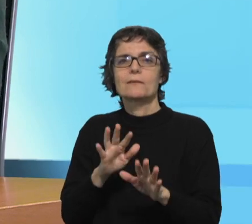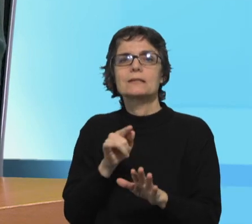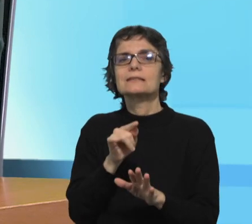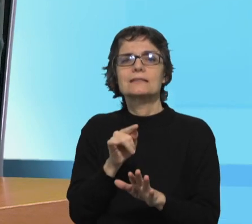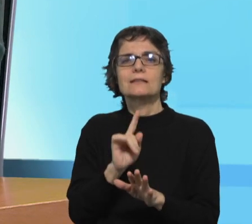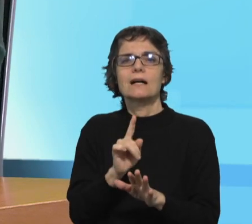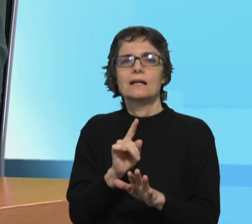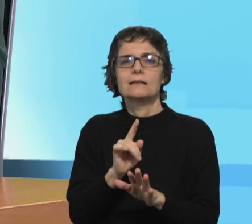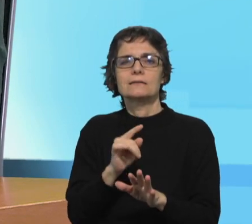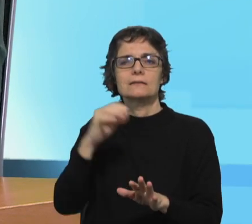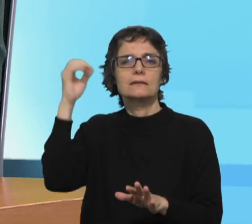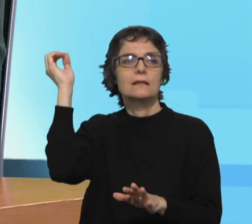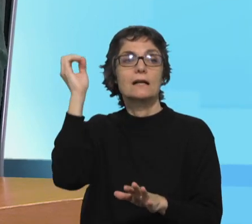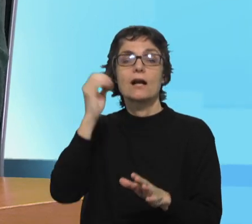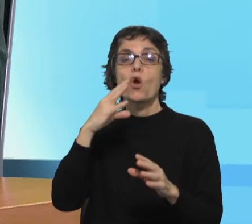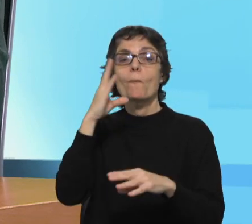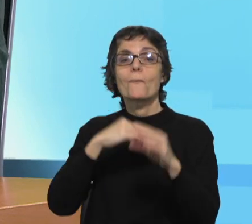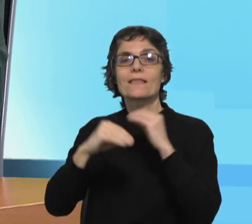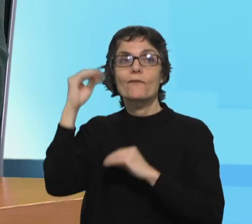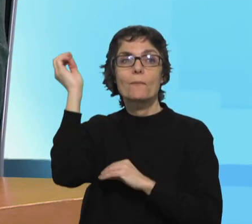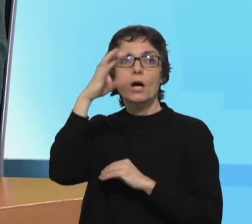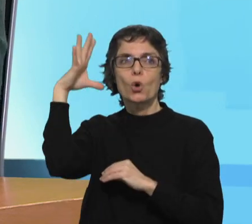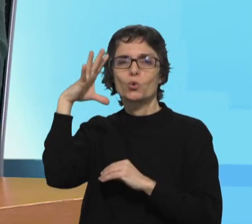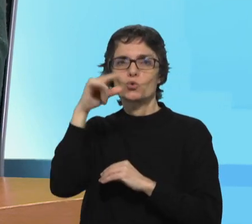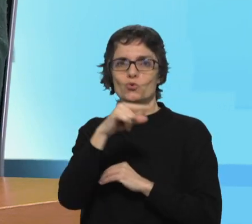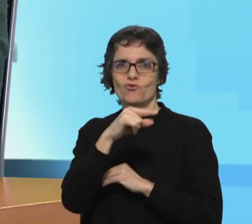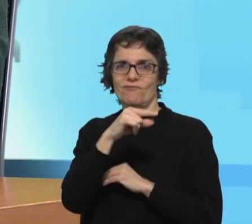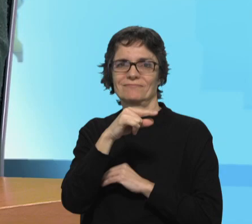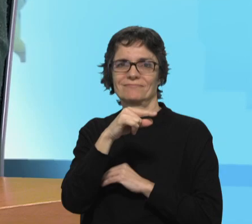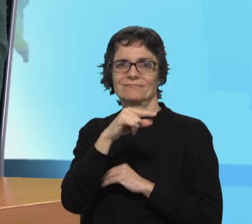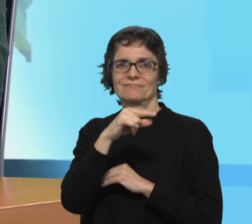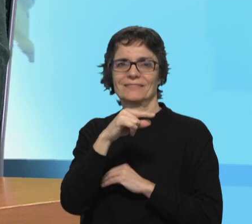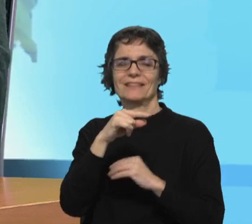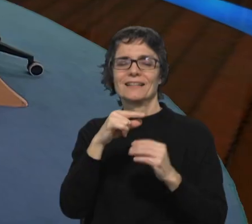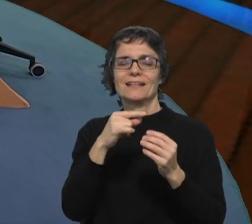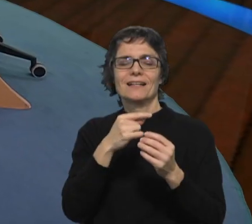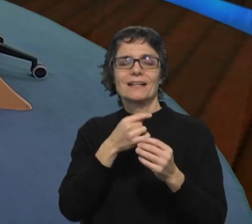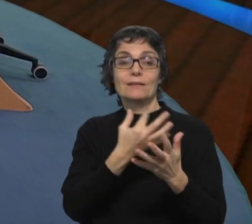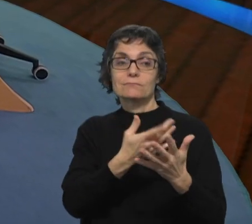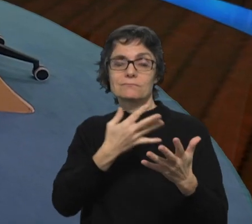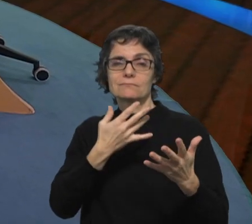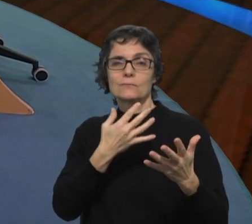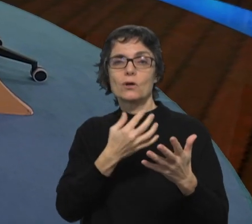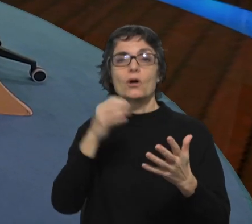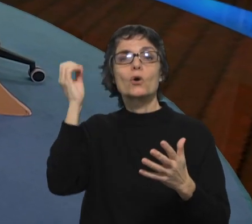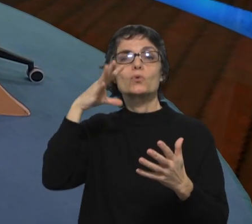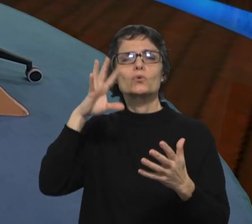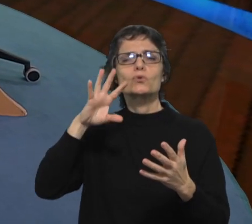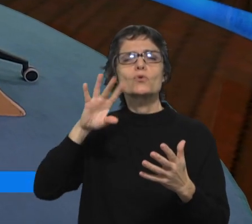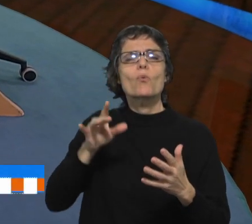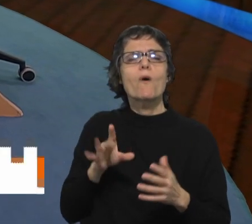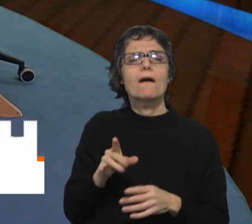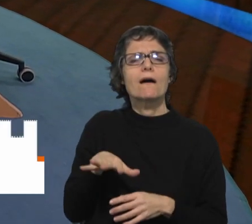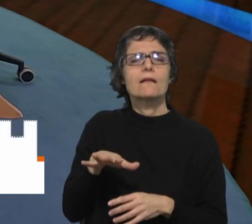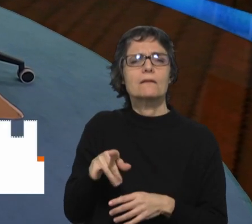luz brutal que é Jesus. E essa luz vai aparecer sobretudo na ressurreição. Então este texto é